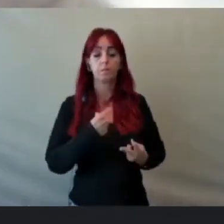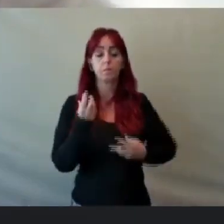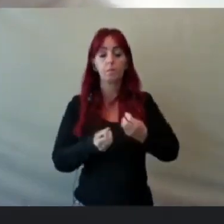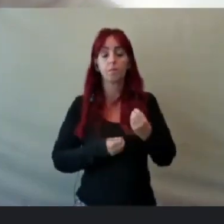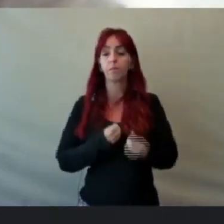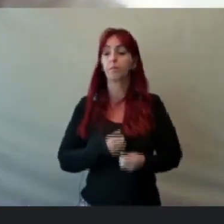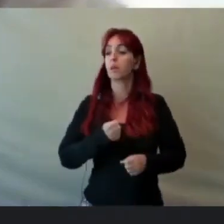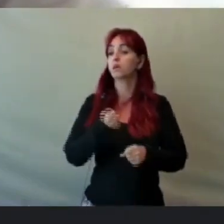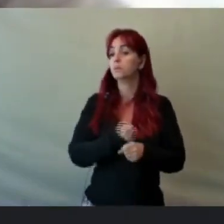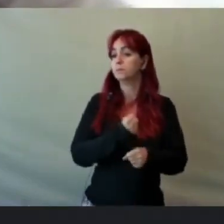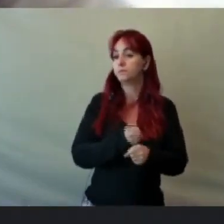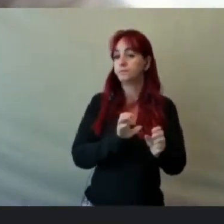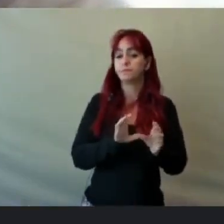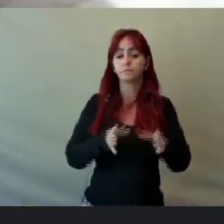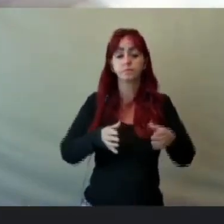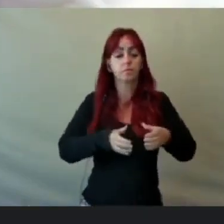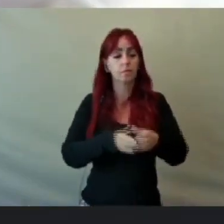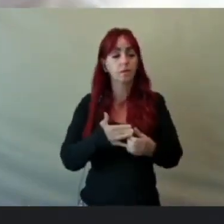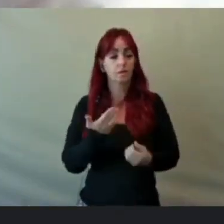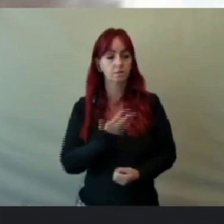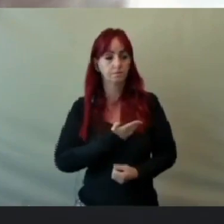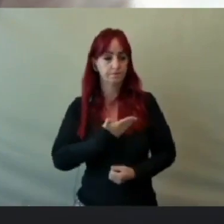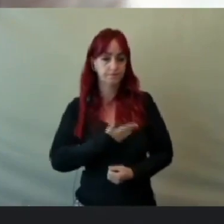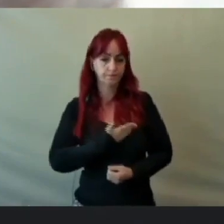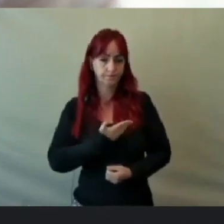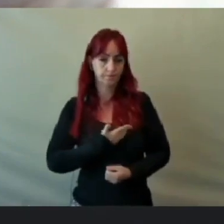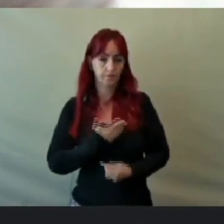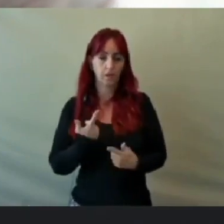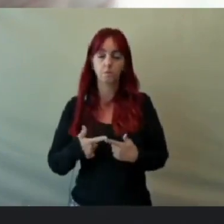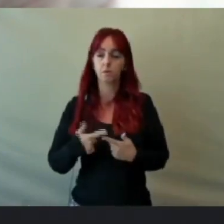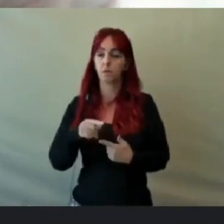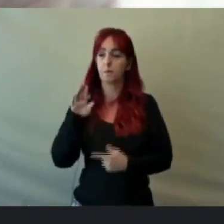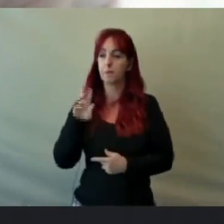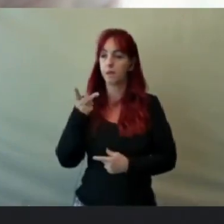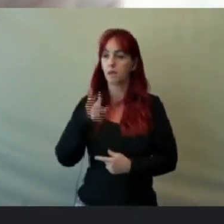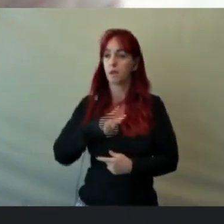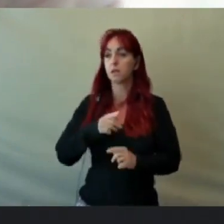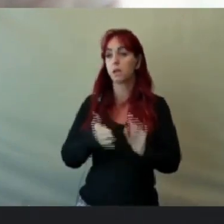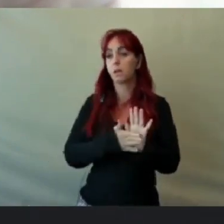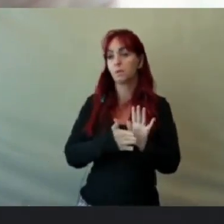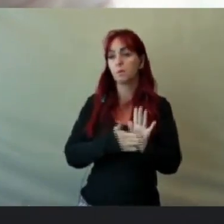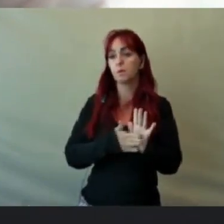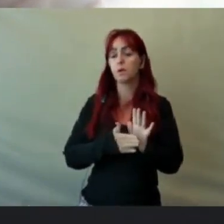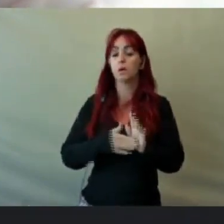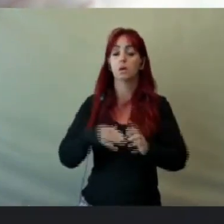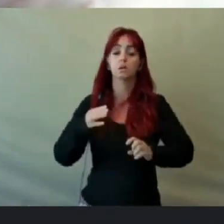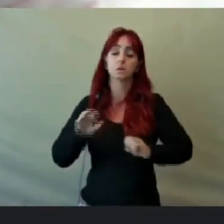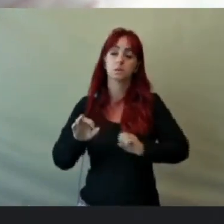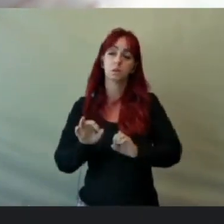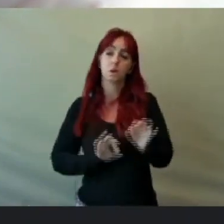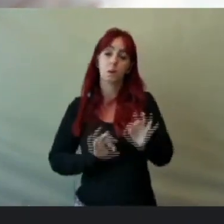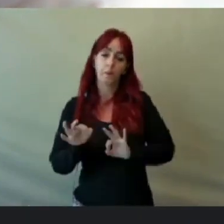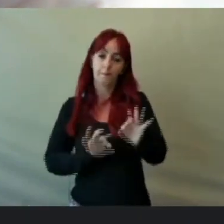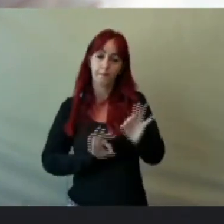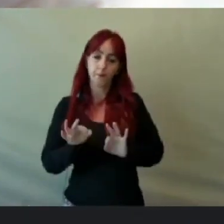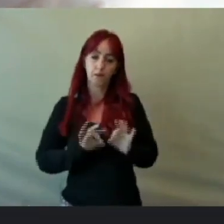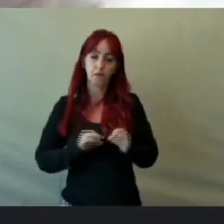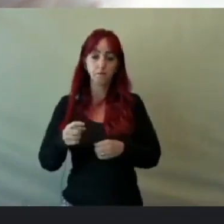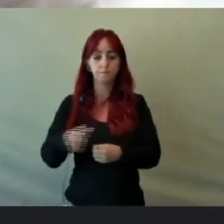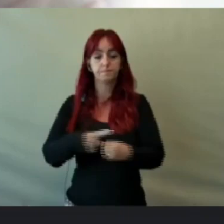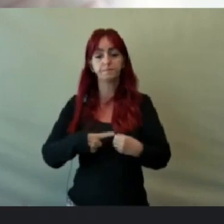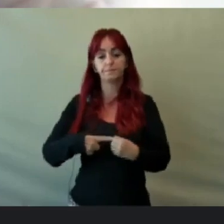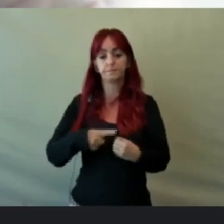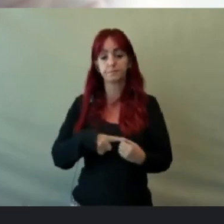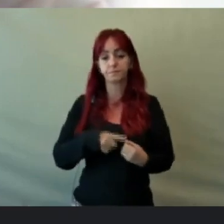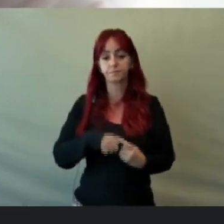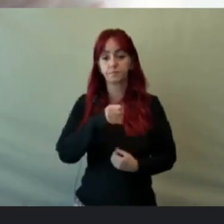o envelhecimento então quando o Belo Horizonte trouxer a proposta de um plano municipal de envelhecimento é para a gente pensar para frente porque a nossa